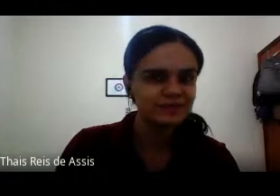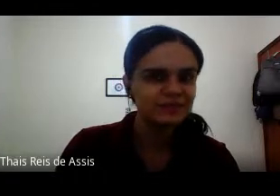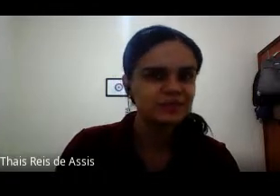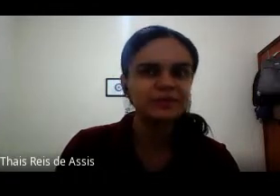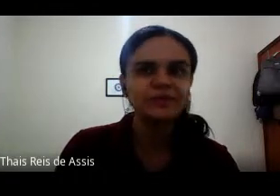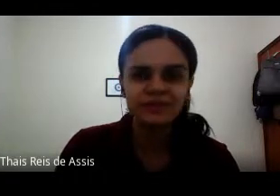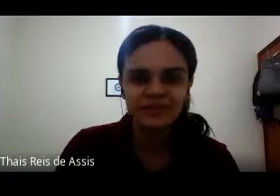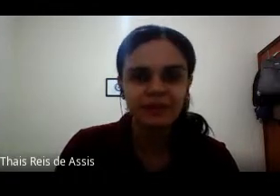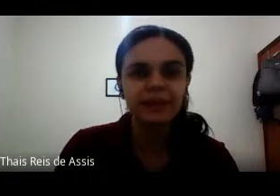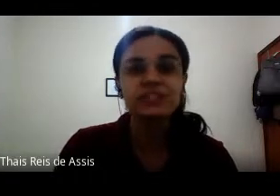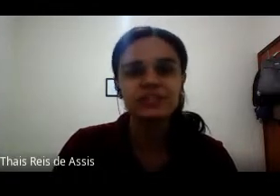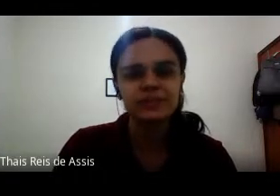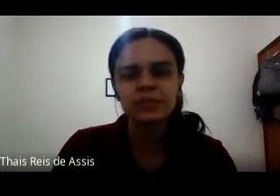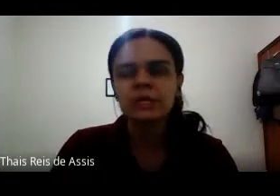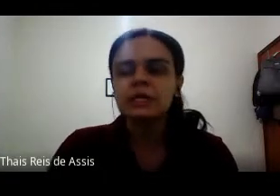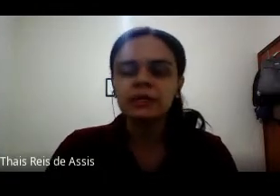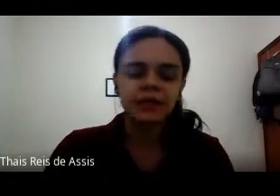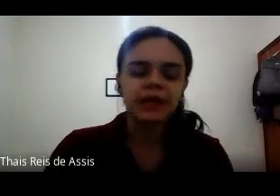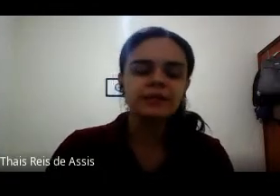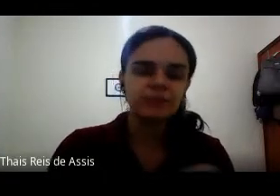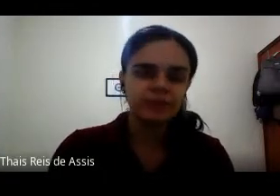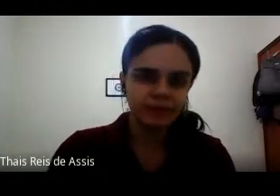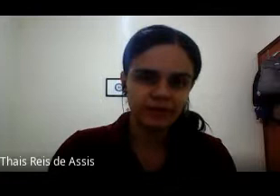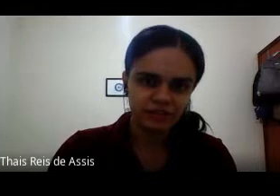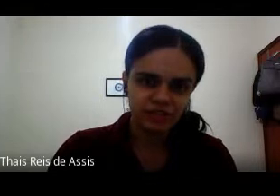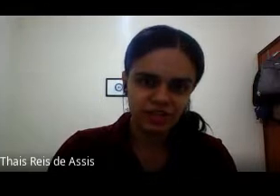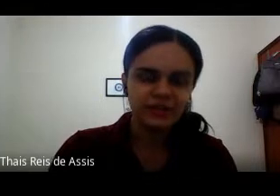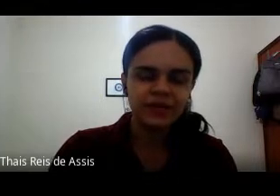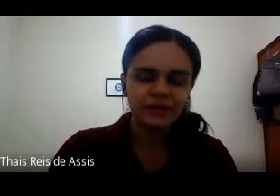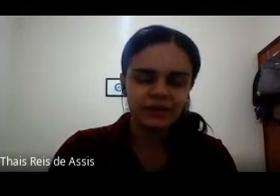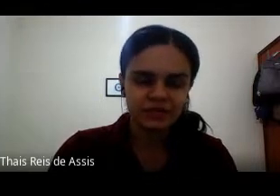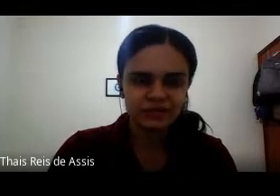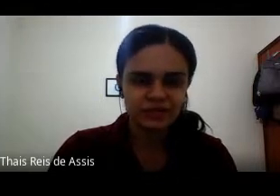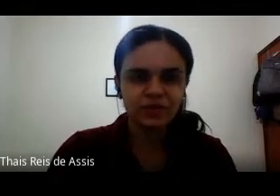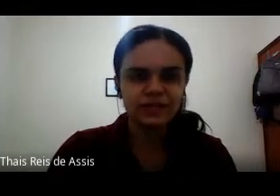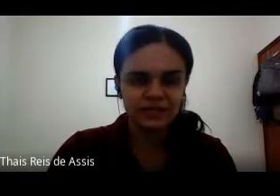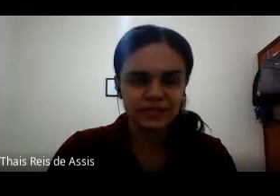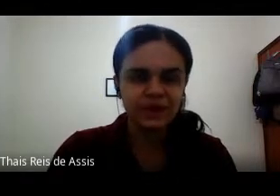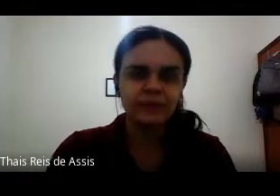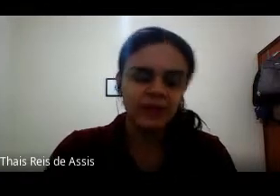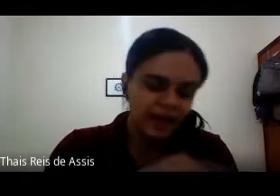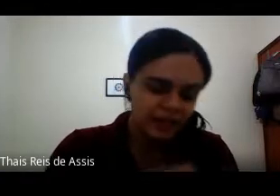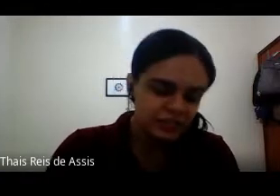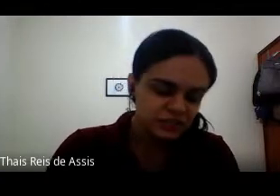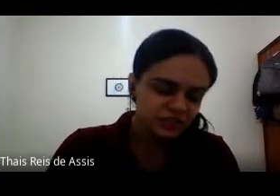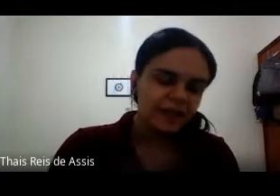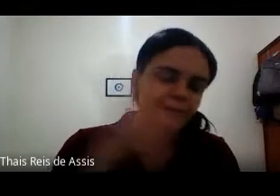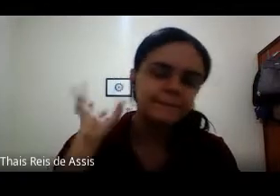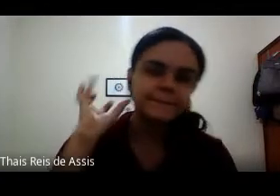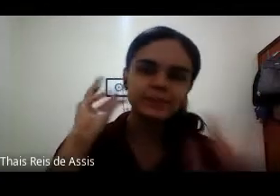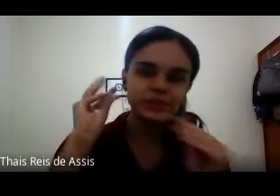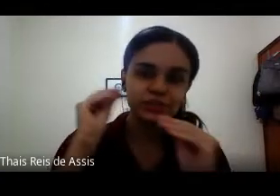dinheiro, para você sobreviver, assim que a máquina gira. Então, desde o momento que a gente entra no processo de escolarização, a gente